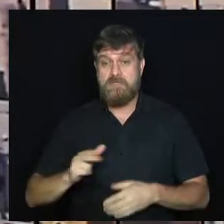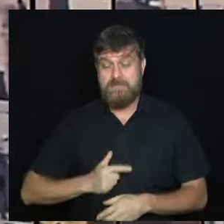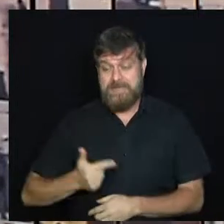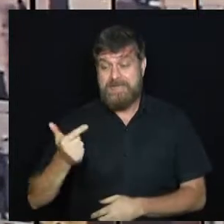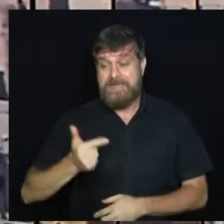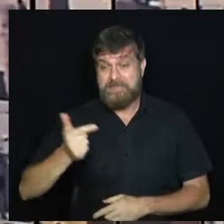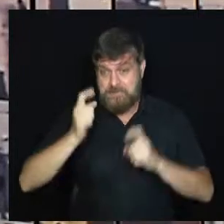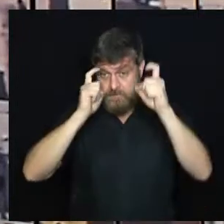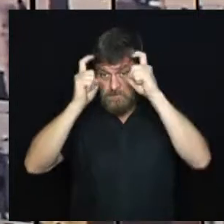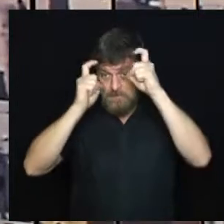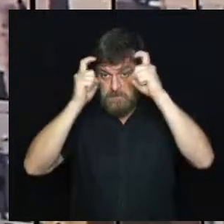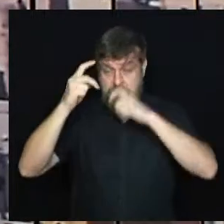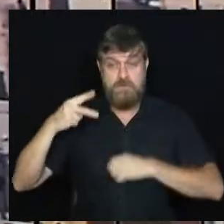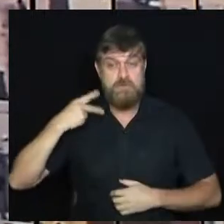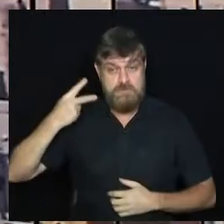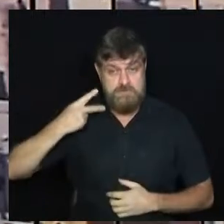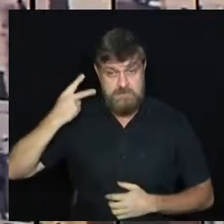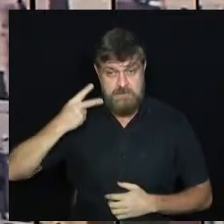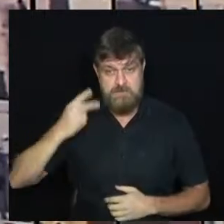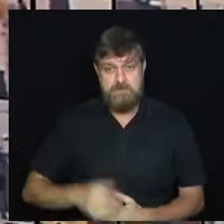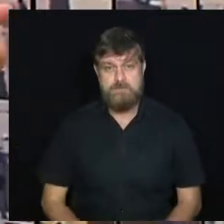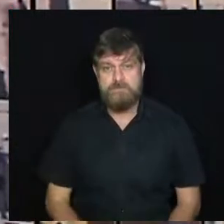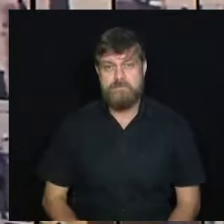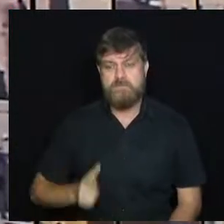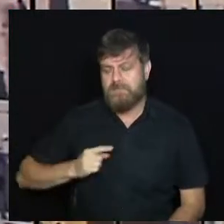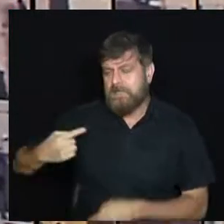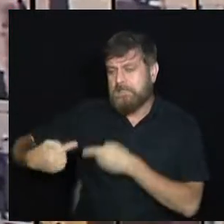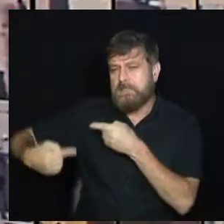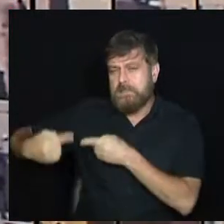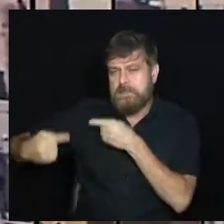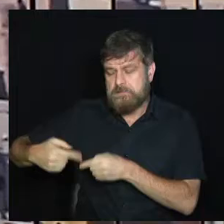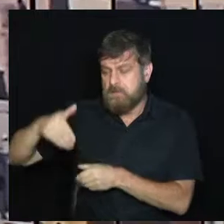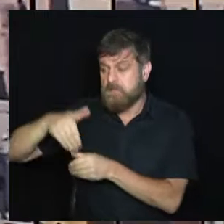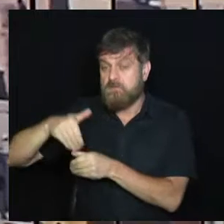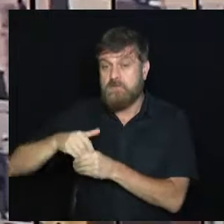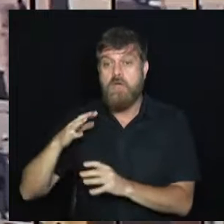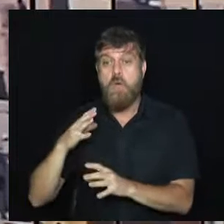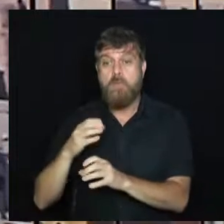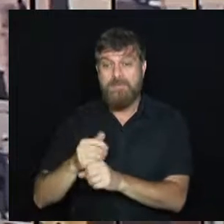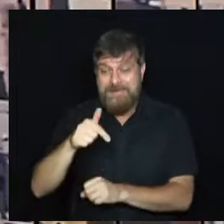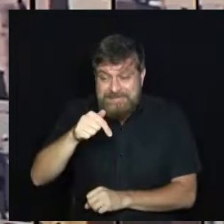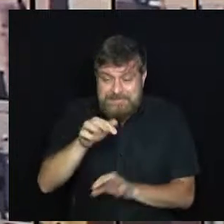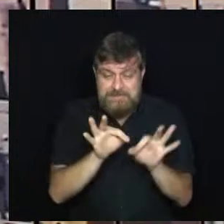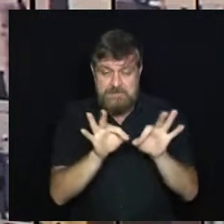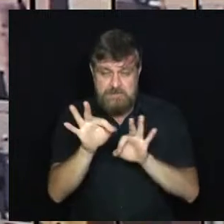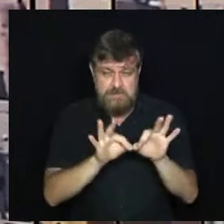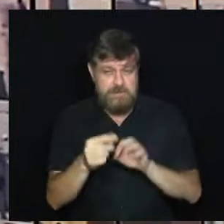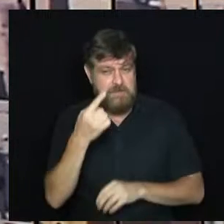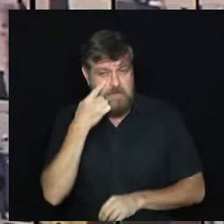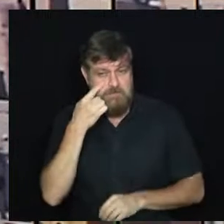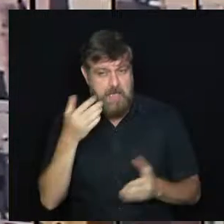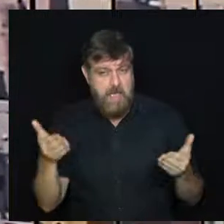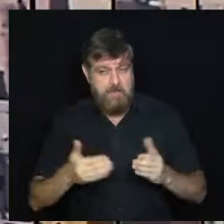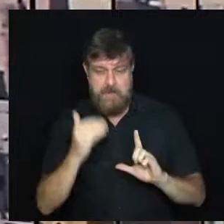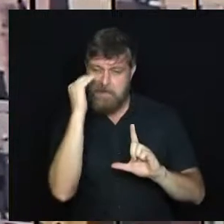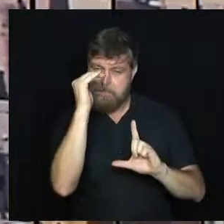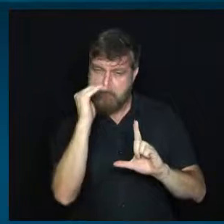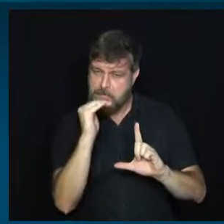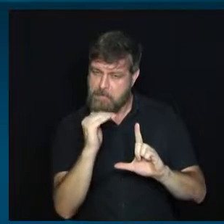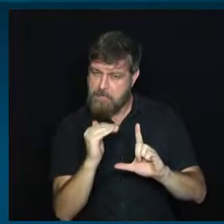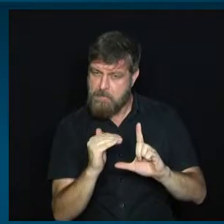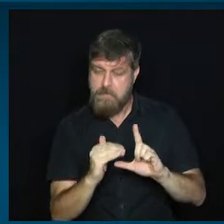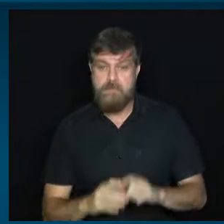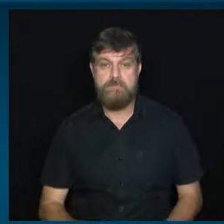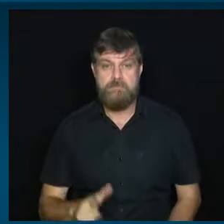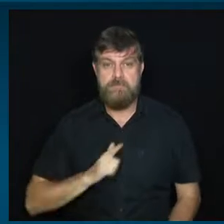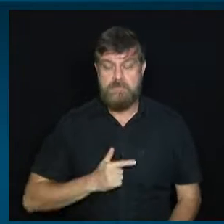segunda reunião ordinária. Os vereadores vão discutir e votar 7 projetos. Confira agora a pauta completa.